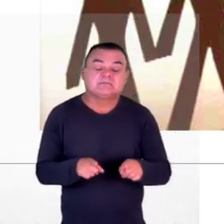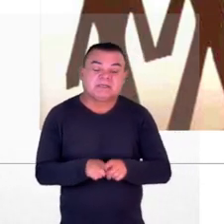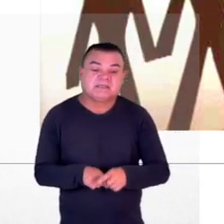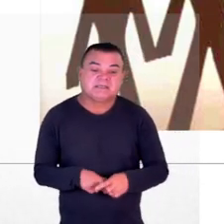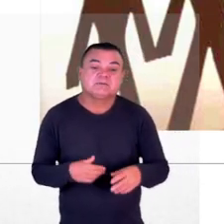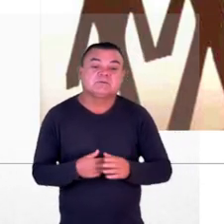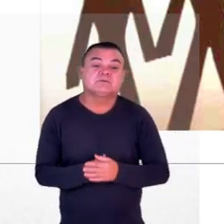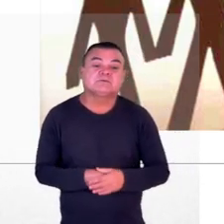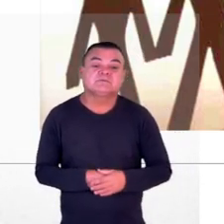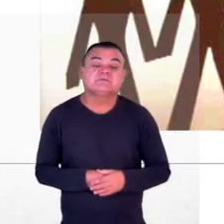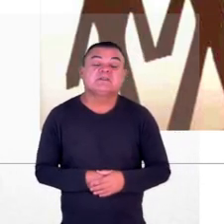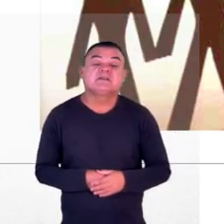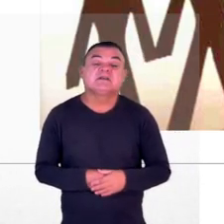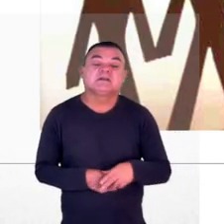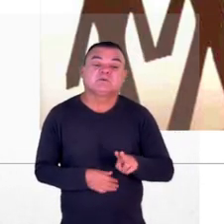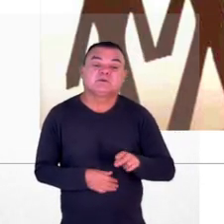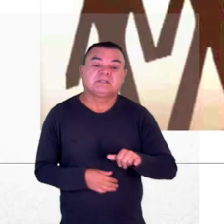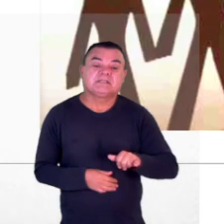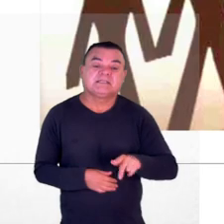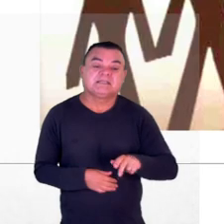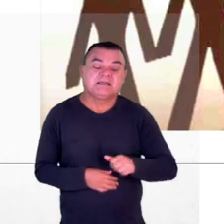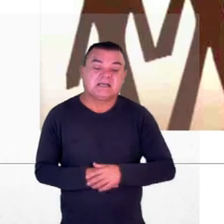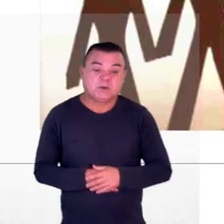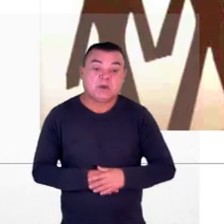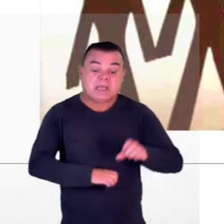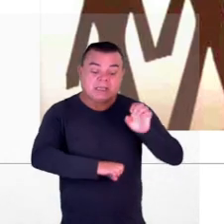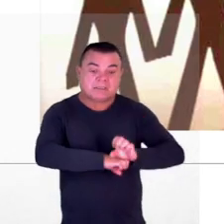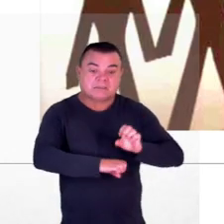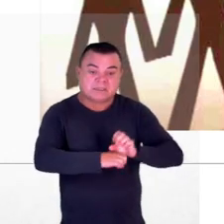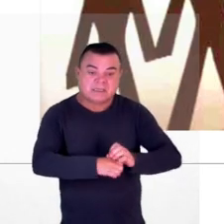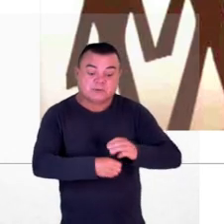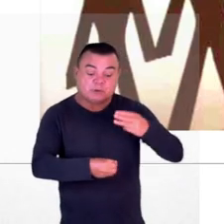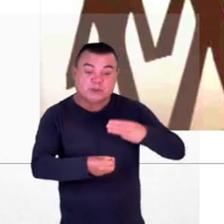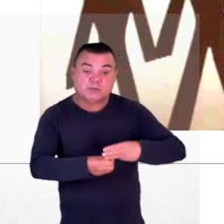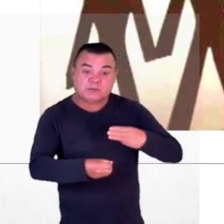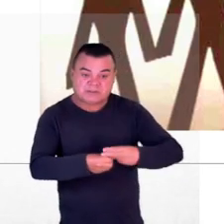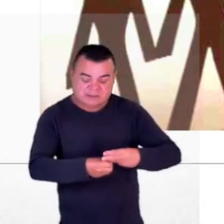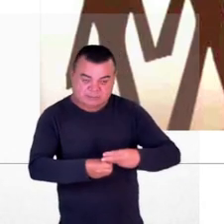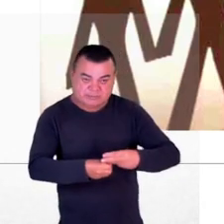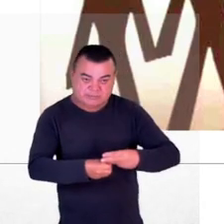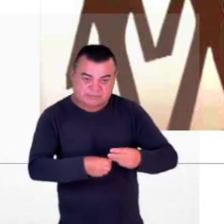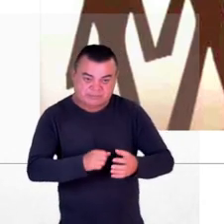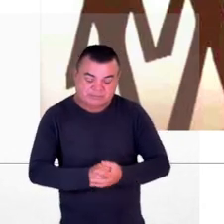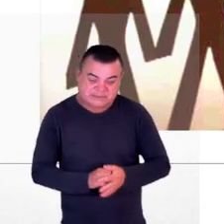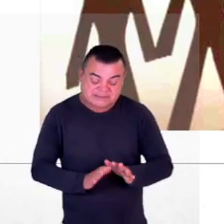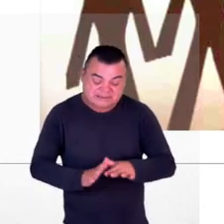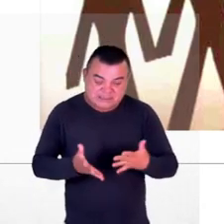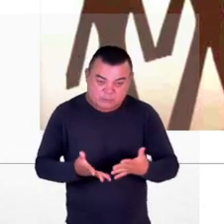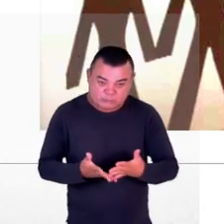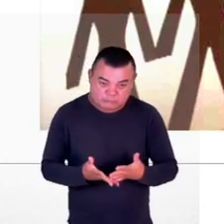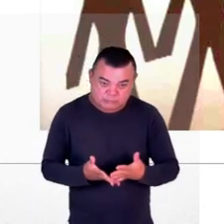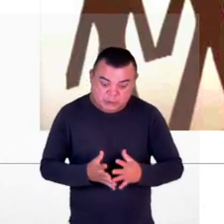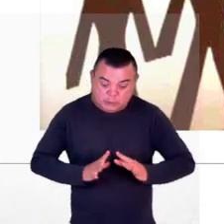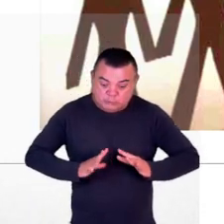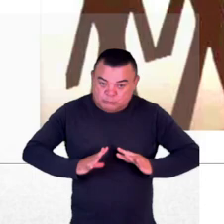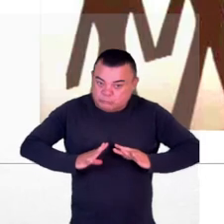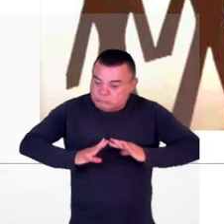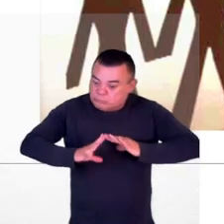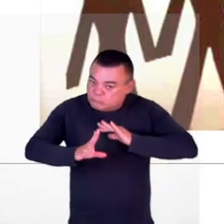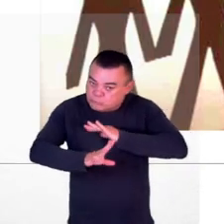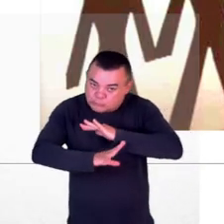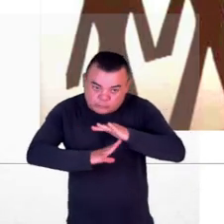federativos União estados e município então todos todos